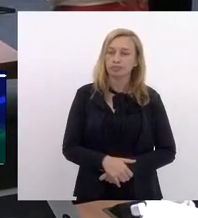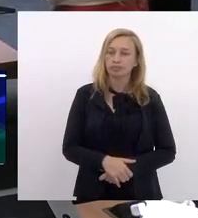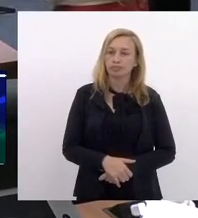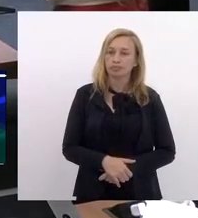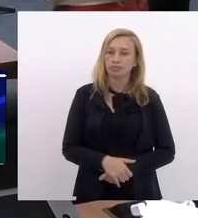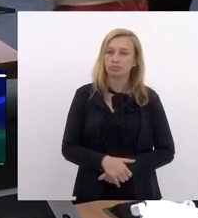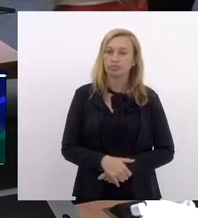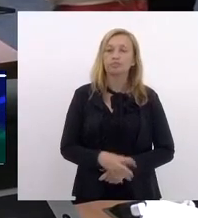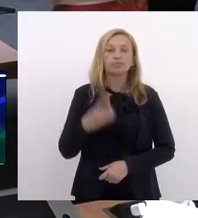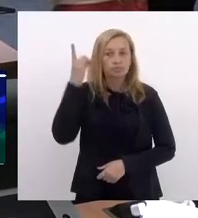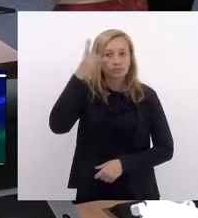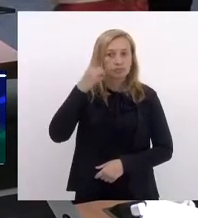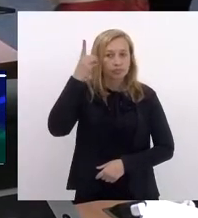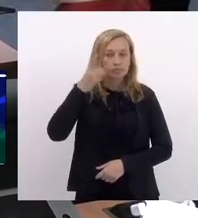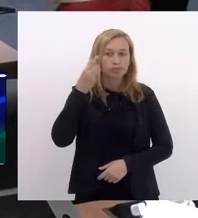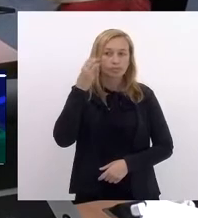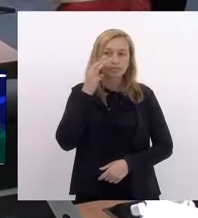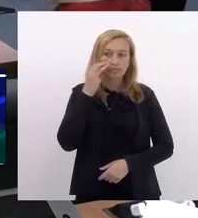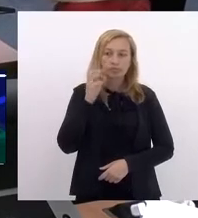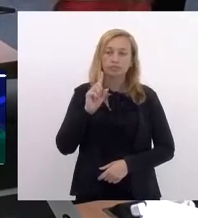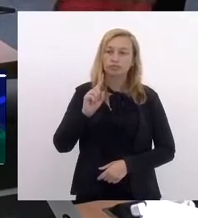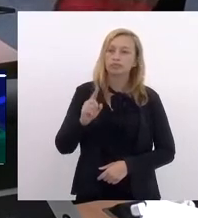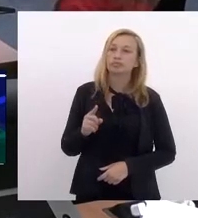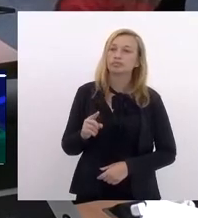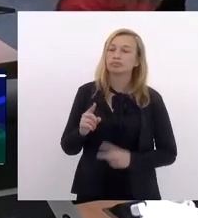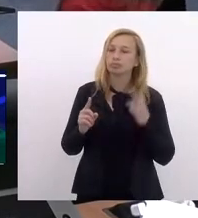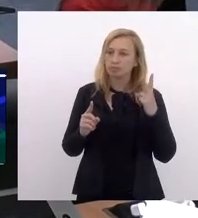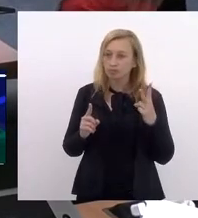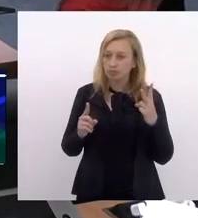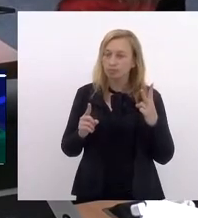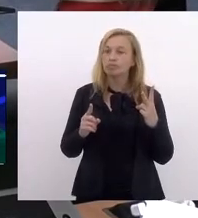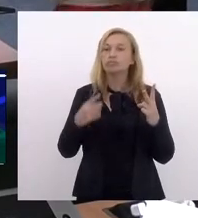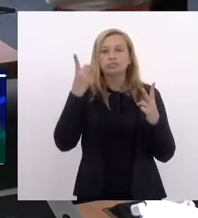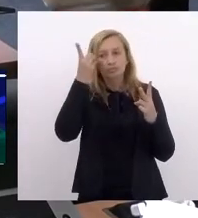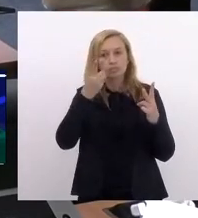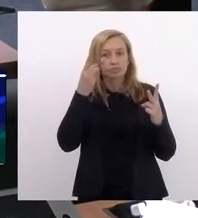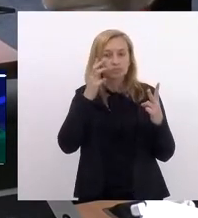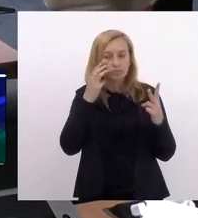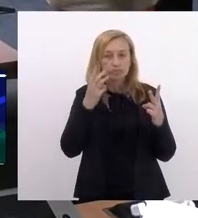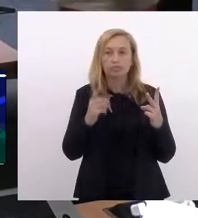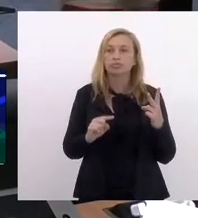Um é do deputado Valdec, duas do deputado Valdec e